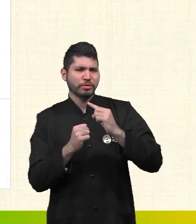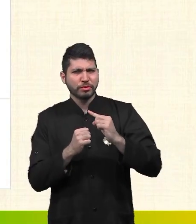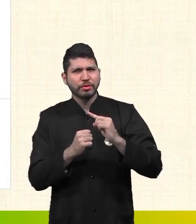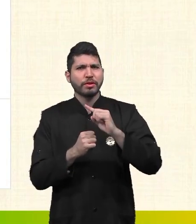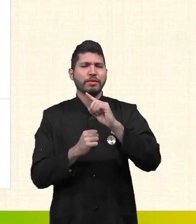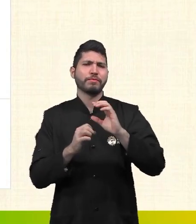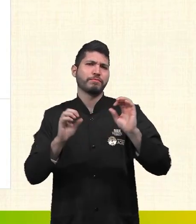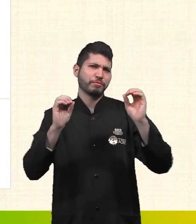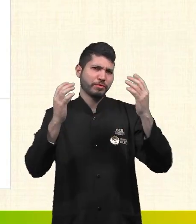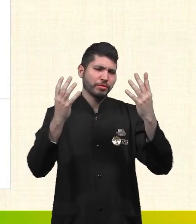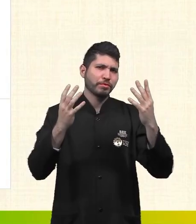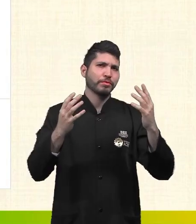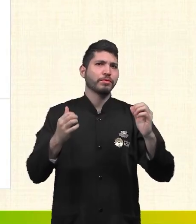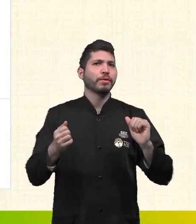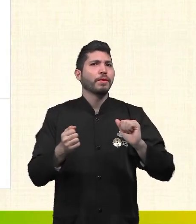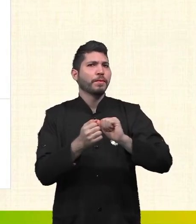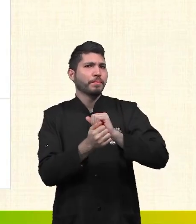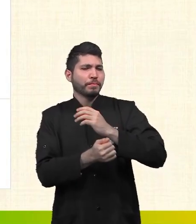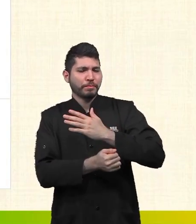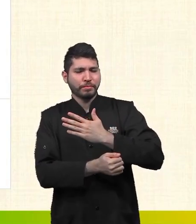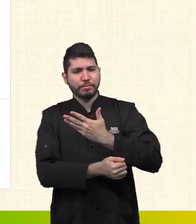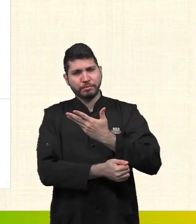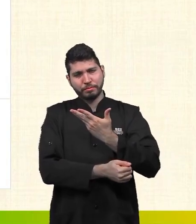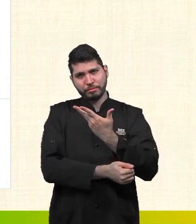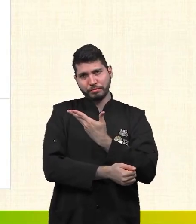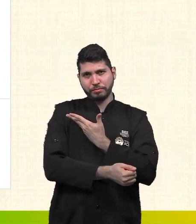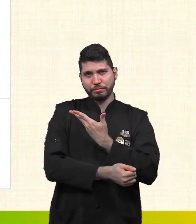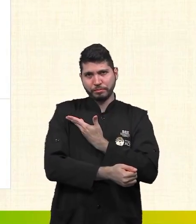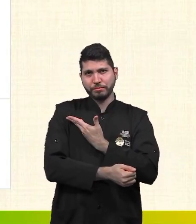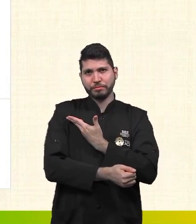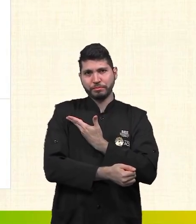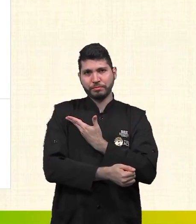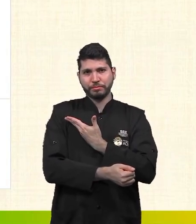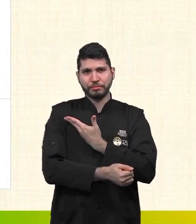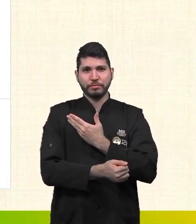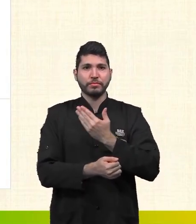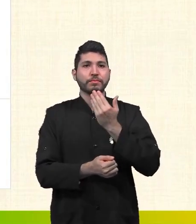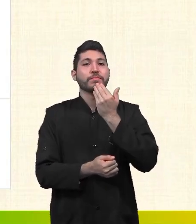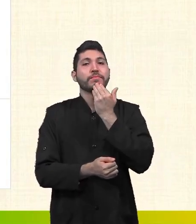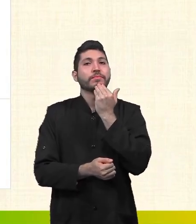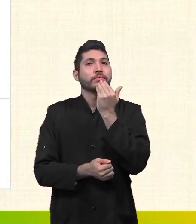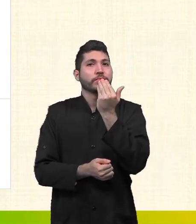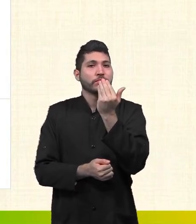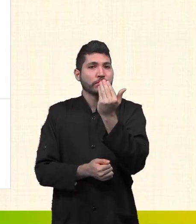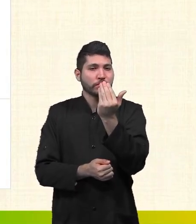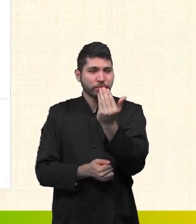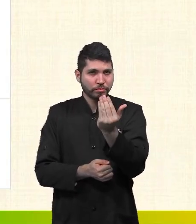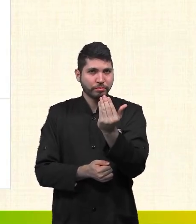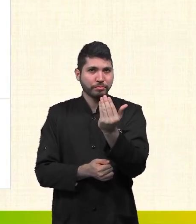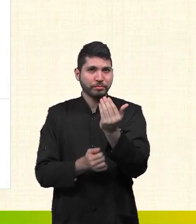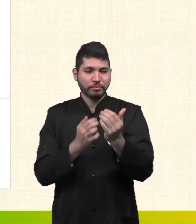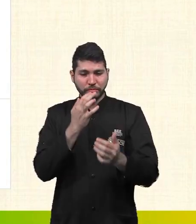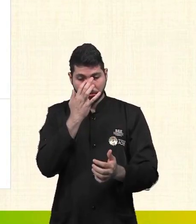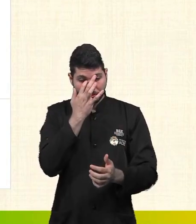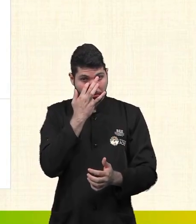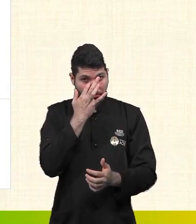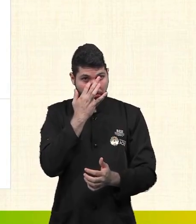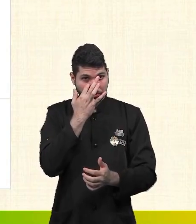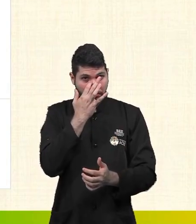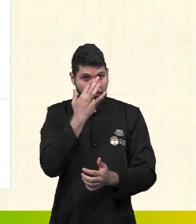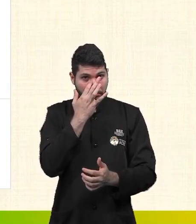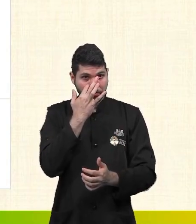festa com os meus amigos? Eu estou pedindo, nesse caso aqui, né, fazendo o pedido e sugerindo